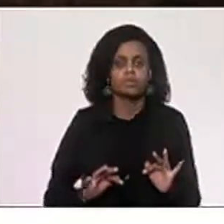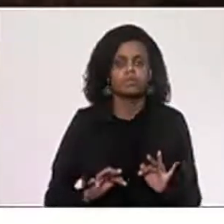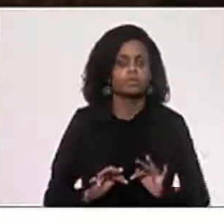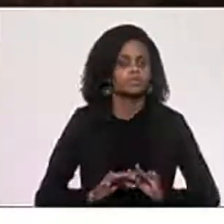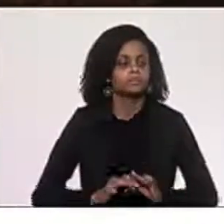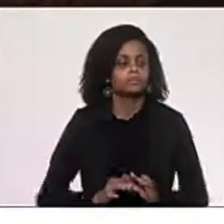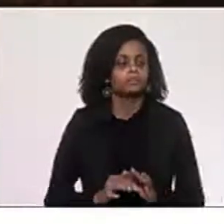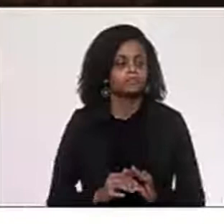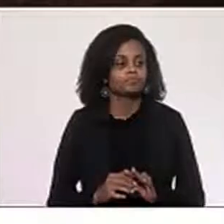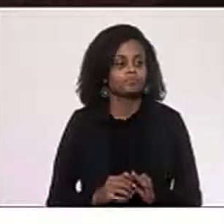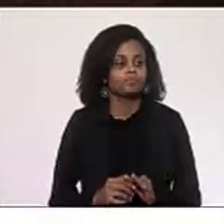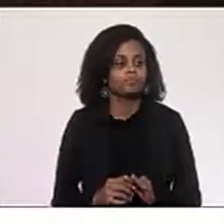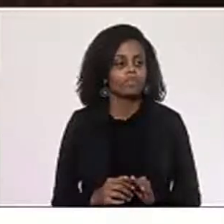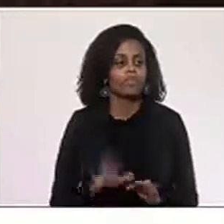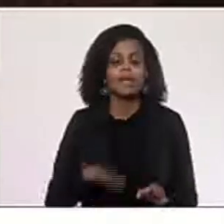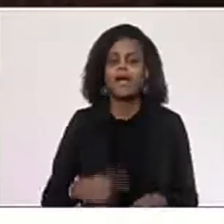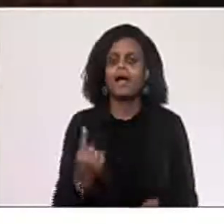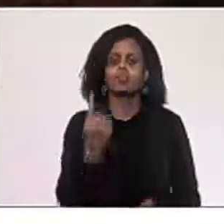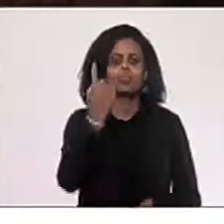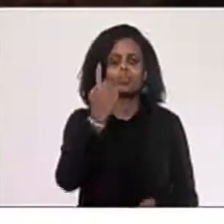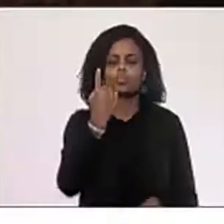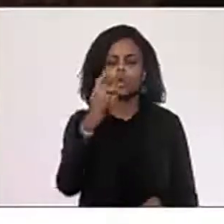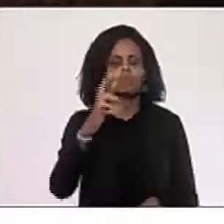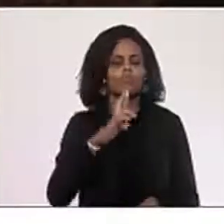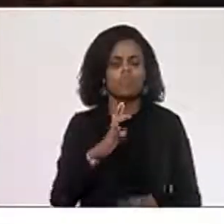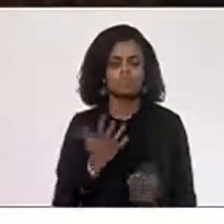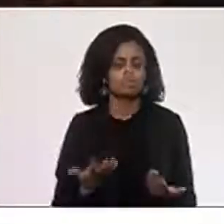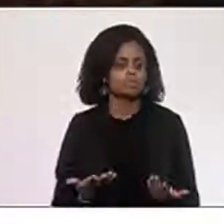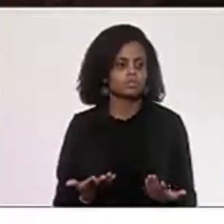disso tudo. É a única hipótese prevista. Muito obrigado, senhor presidente.